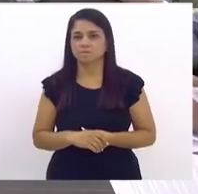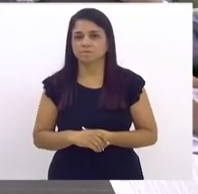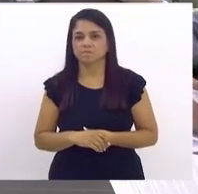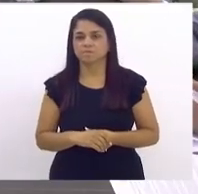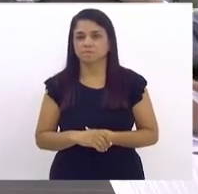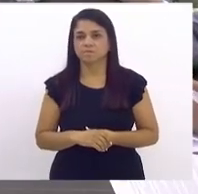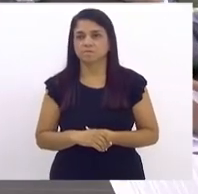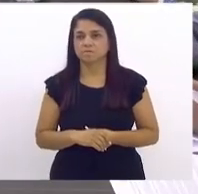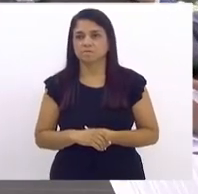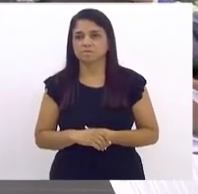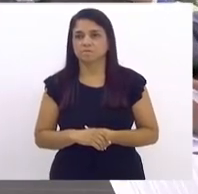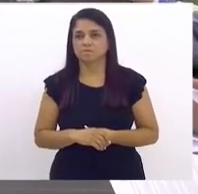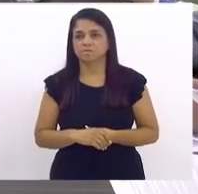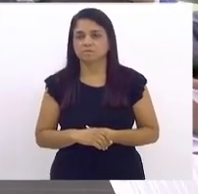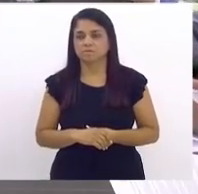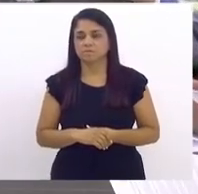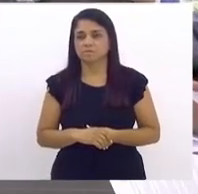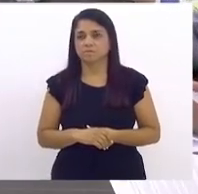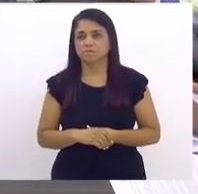Tá bom.